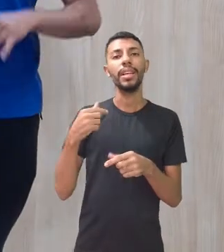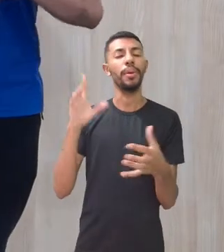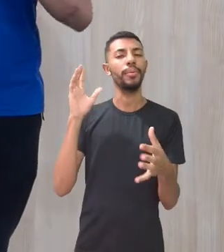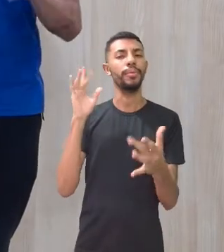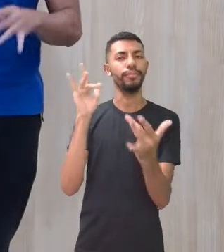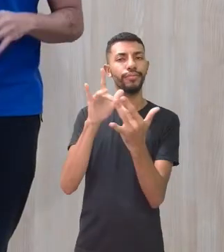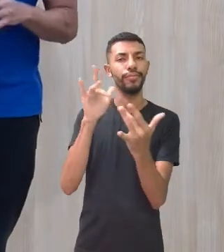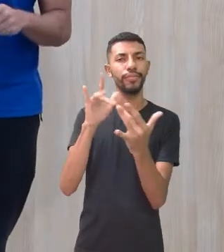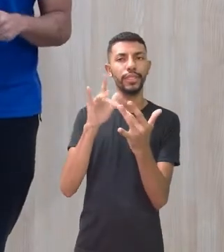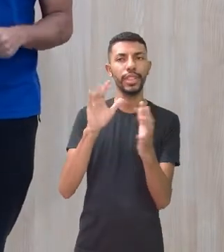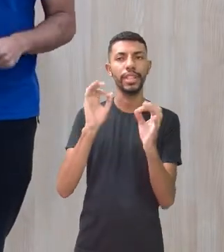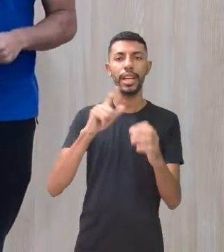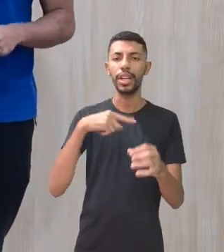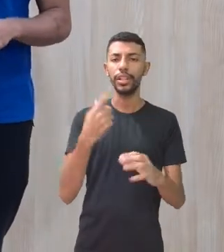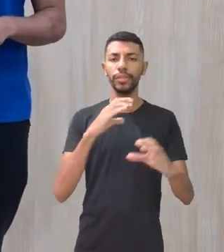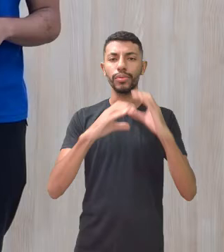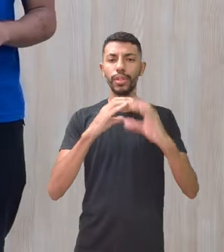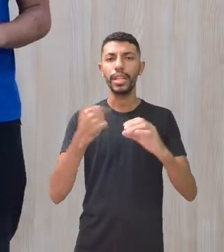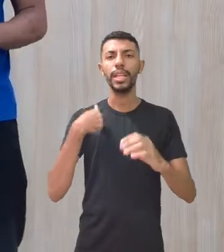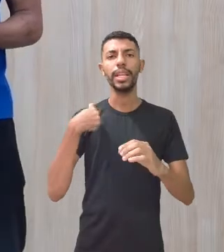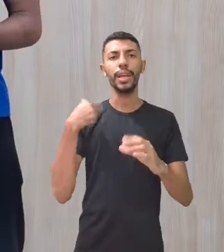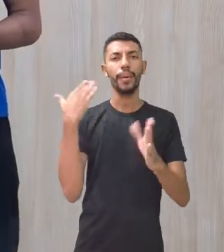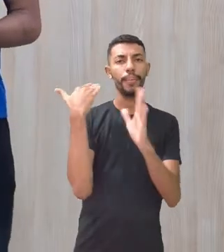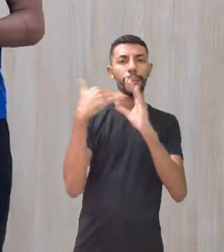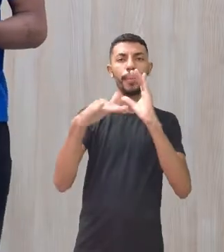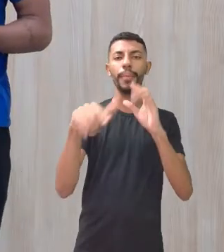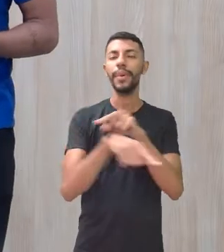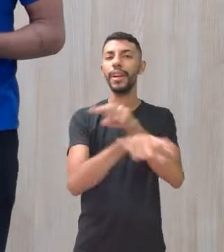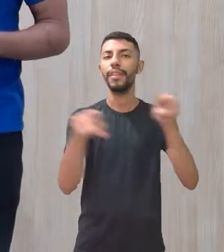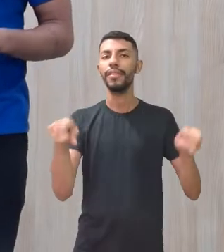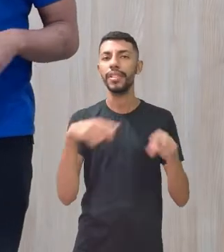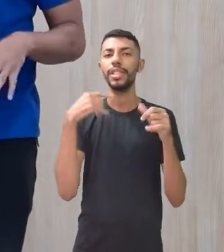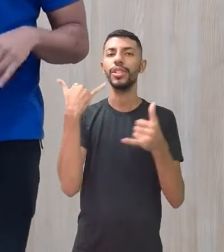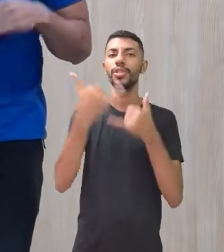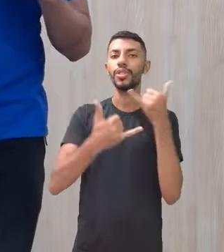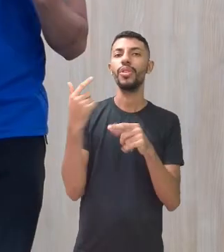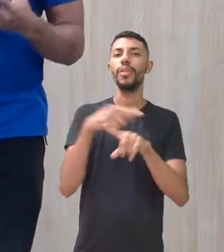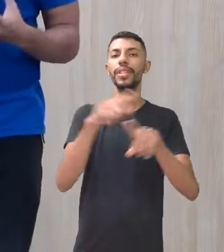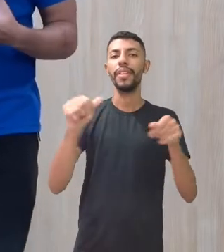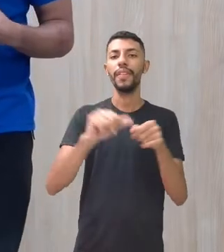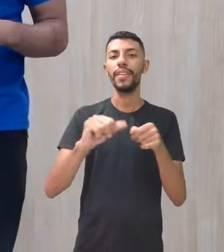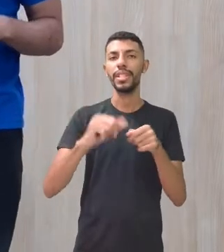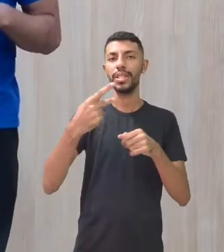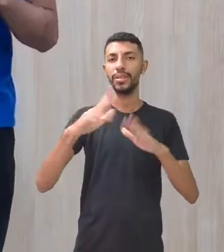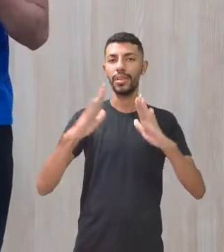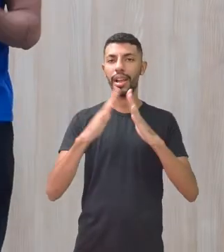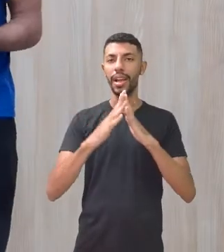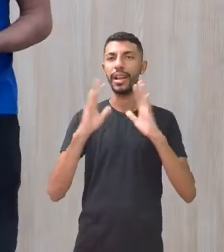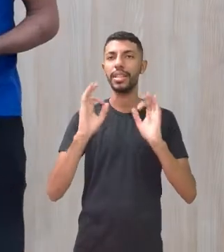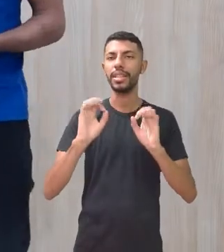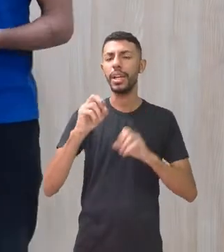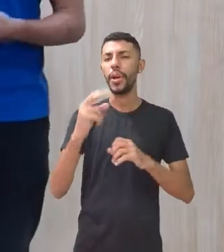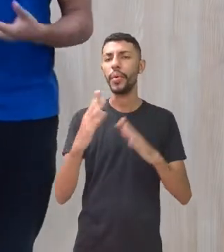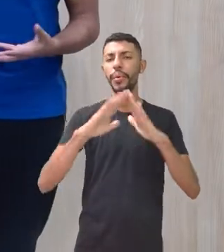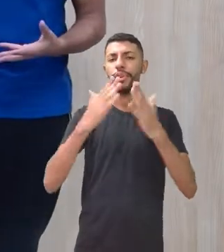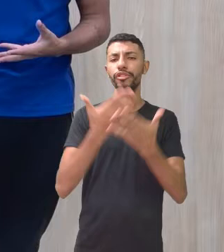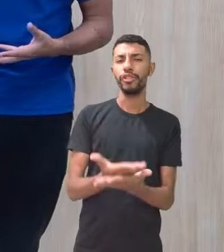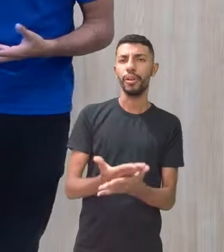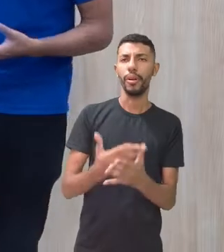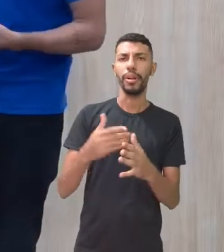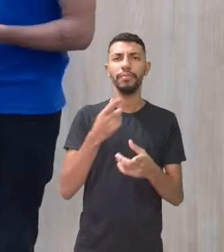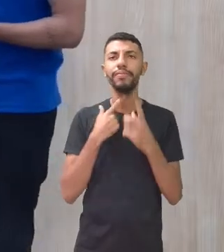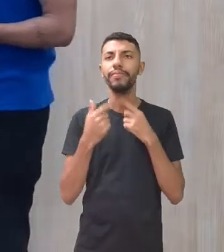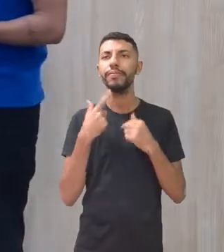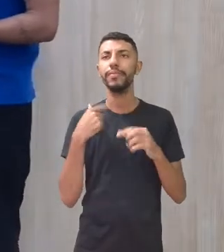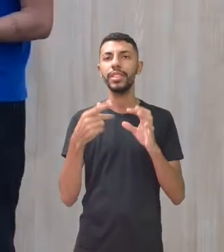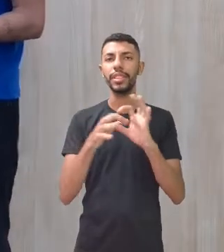contato e a gente vai se comunicando e eu mando para vocês o joguinho para vocês fazerem aí na casa de vocês ou na escola, onde vocês quiserem,